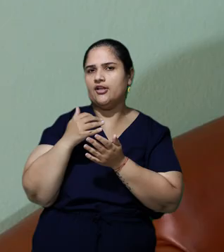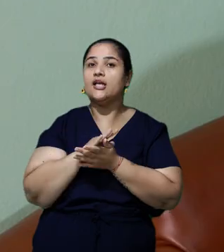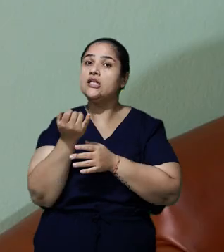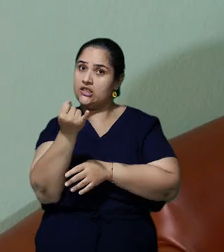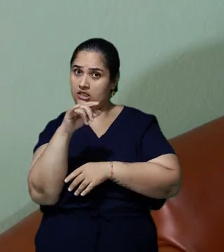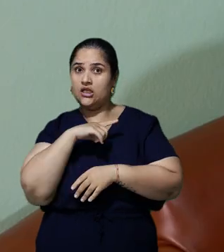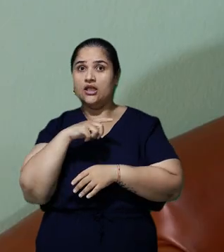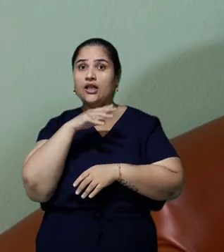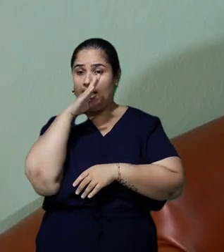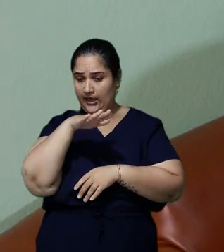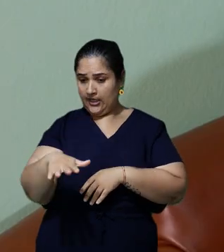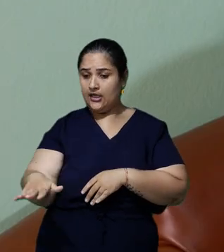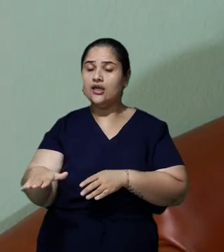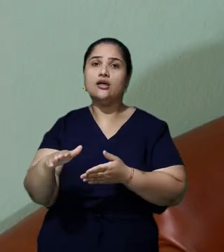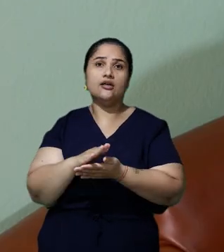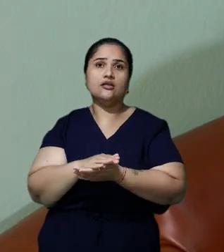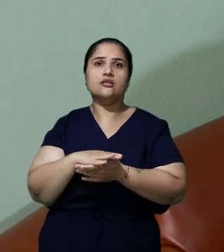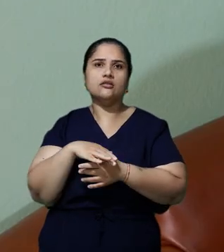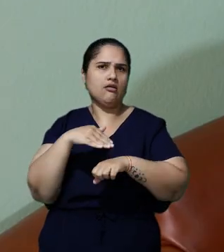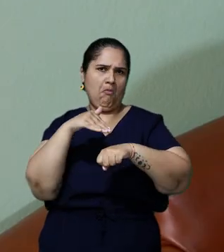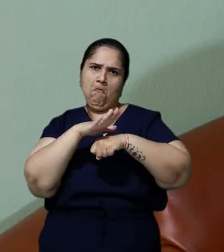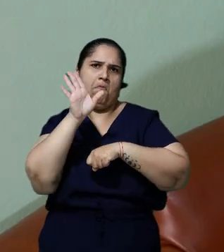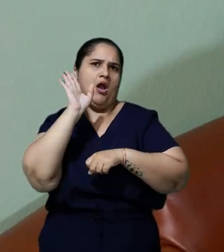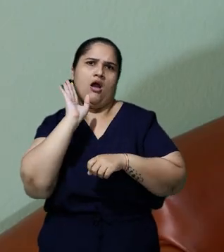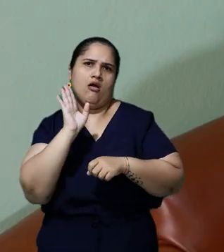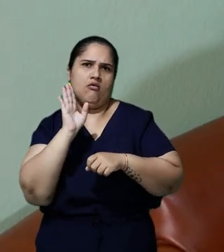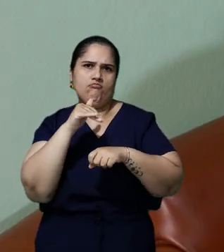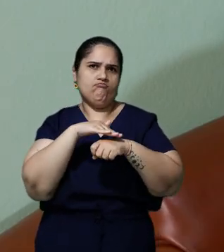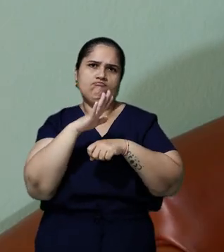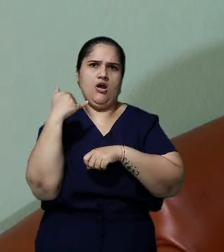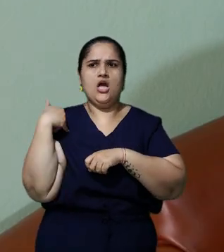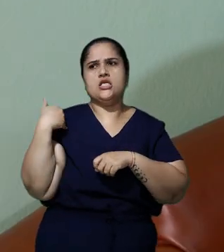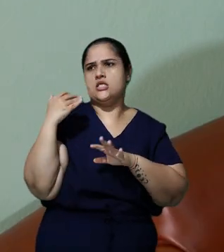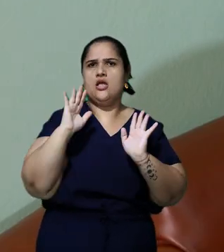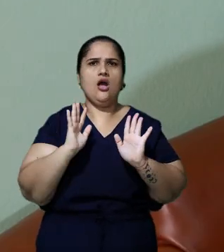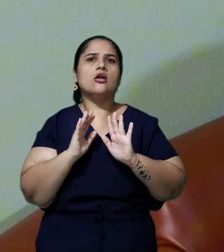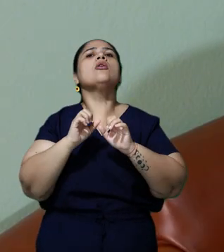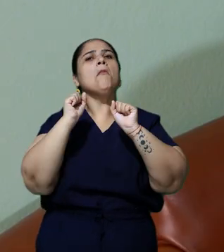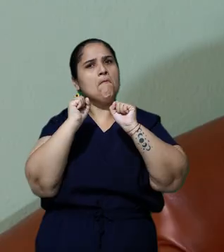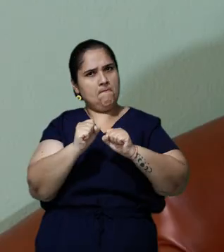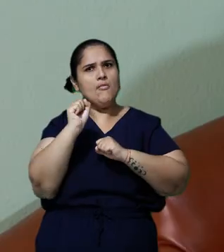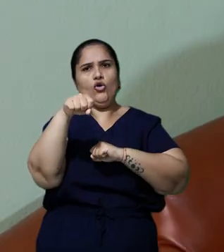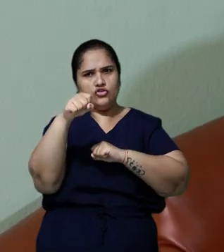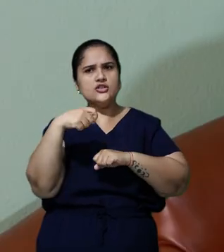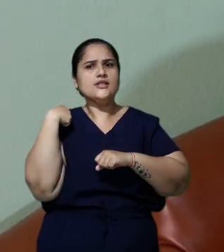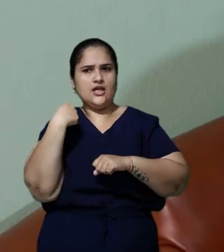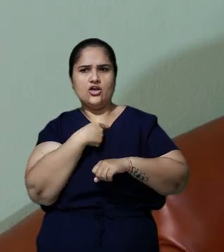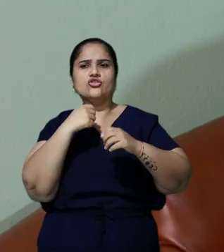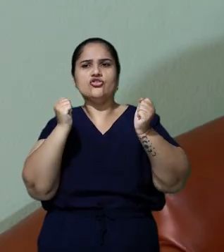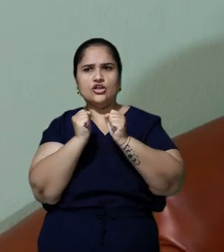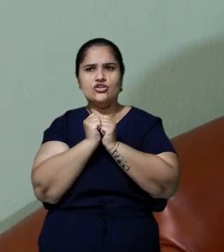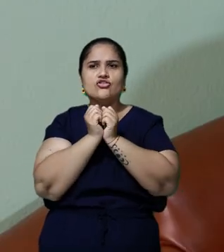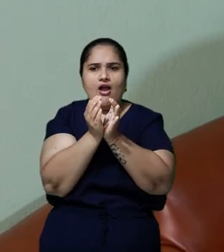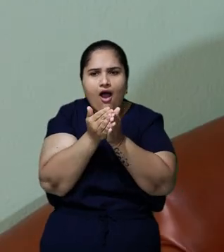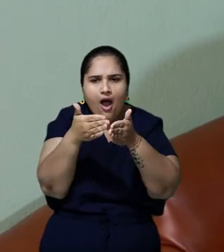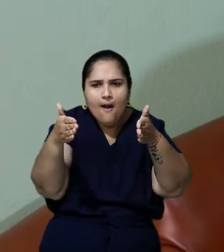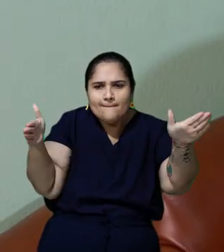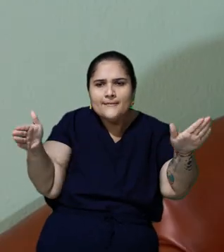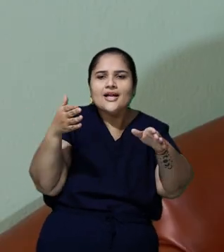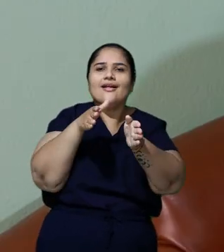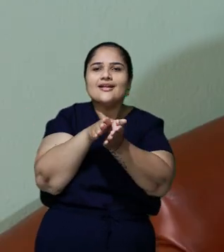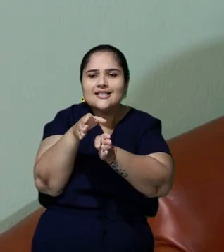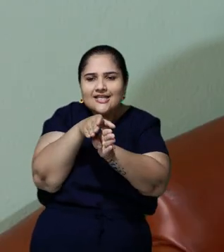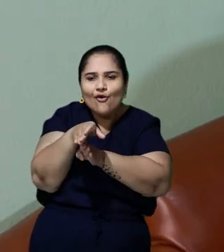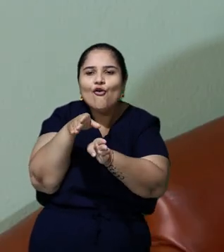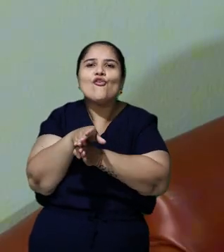velhas que também apresentam desafios na comunicação social, a gente pode estender esse treinamento, mas o mais